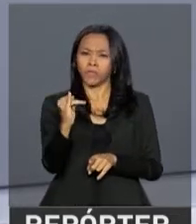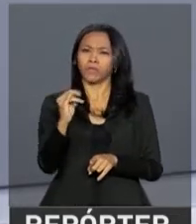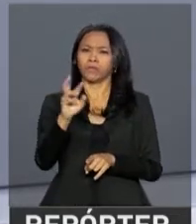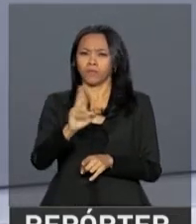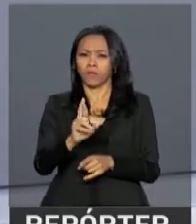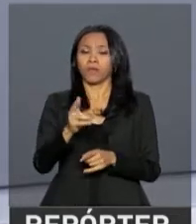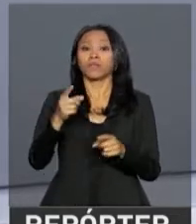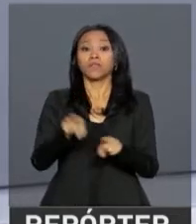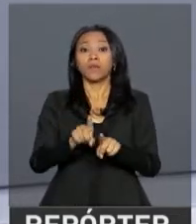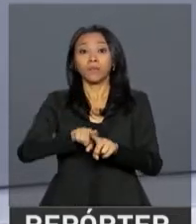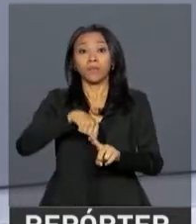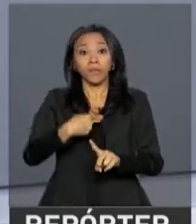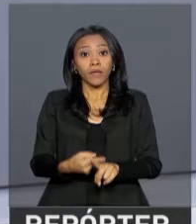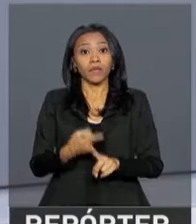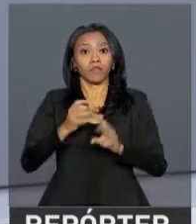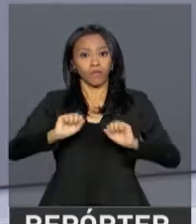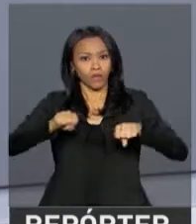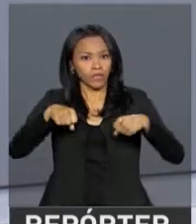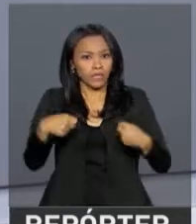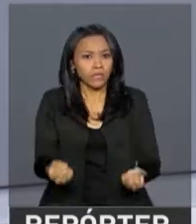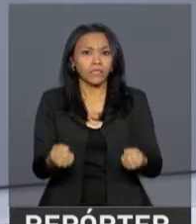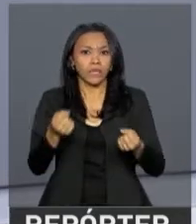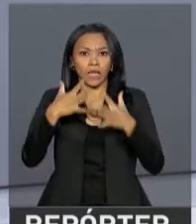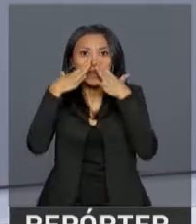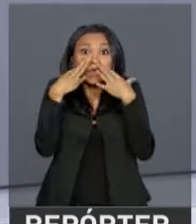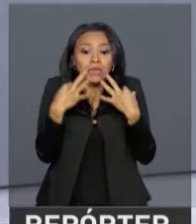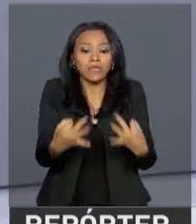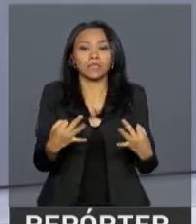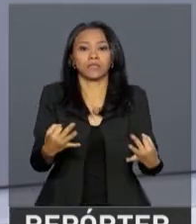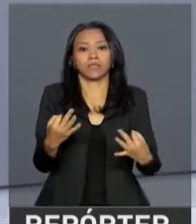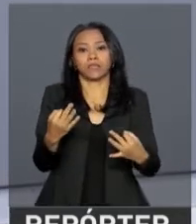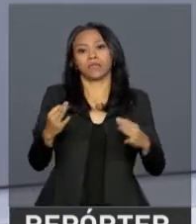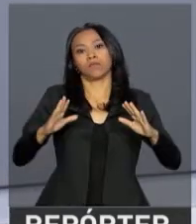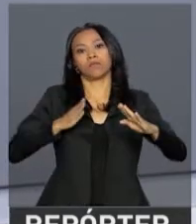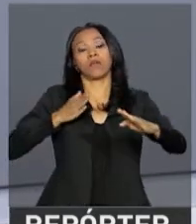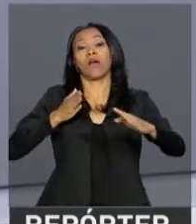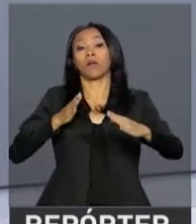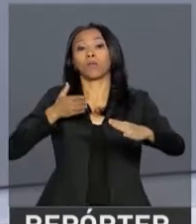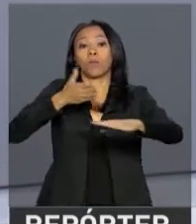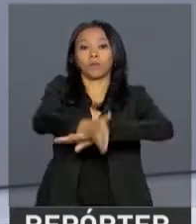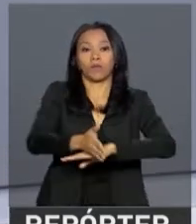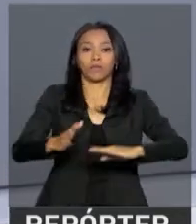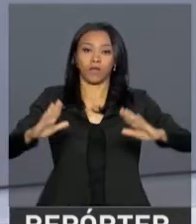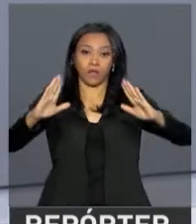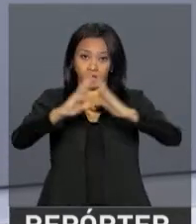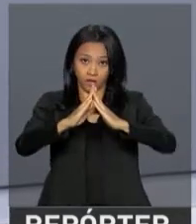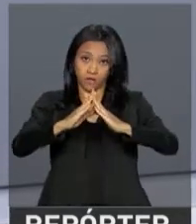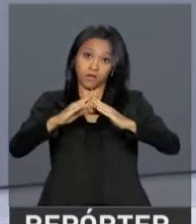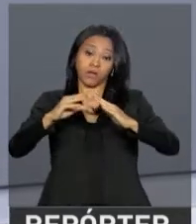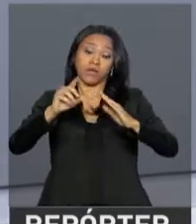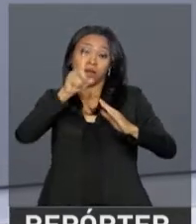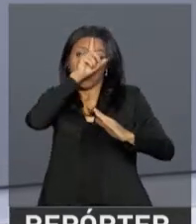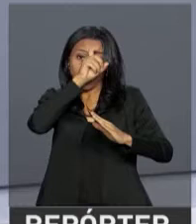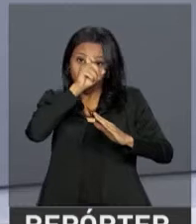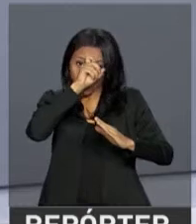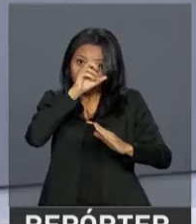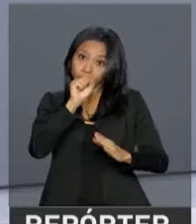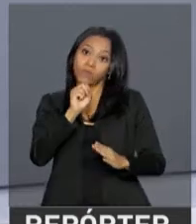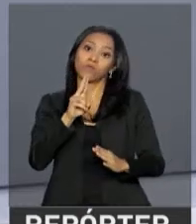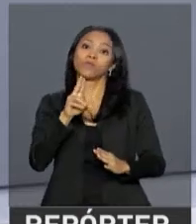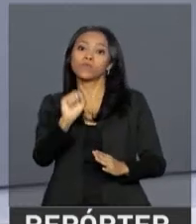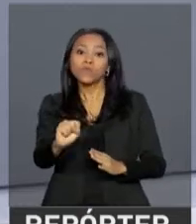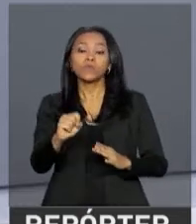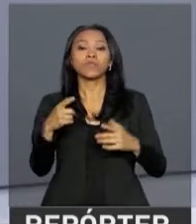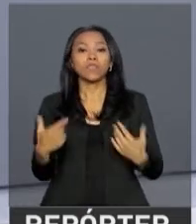fortalecimento da atenção básica que é a principal porta de entrada no sistema único de saúde o sus segundo ricardo barros a